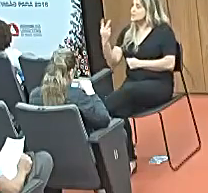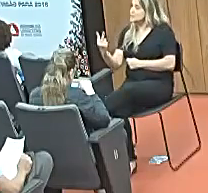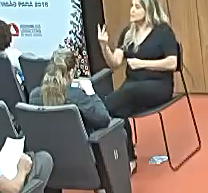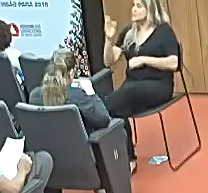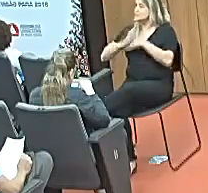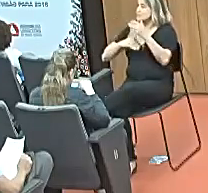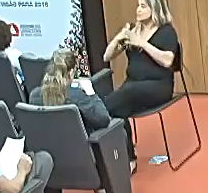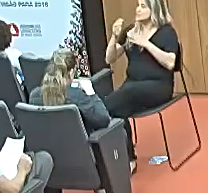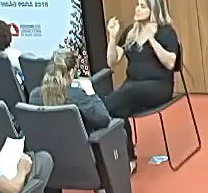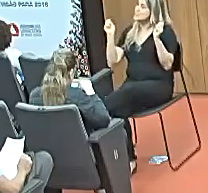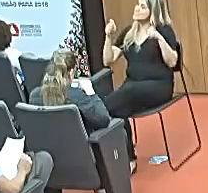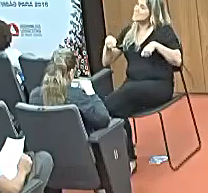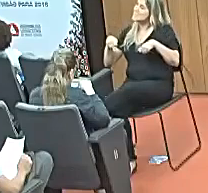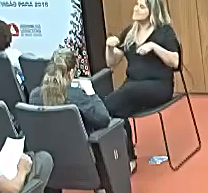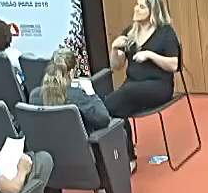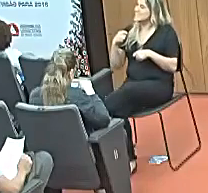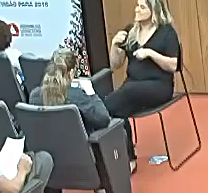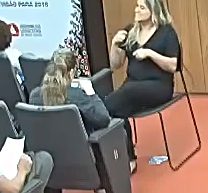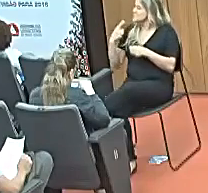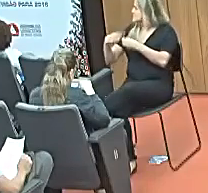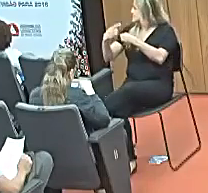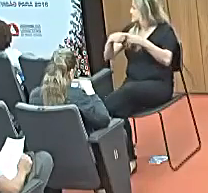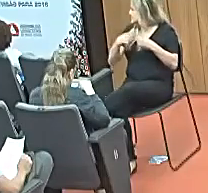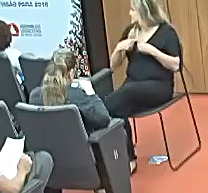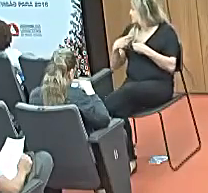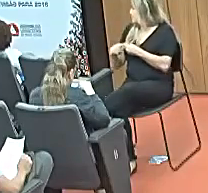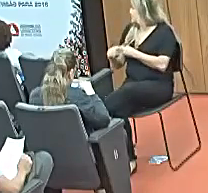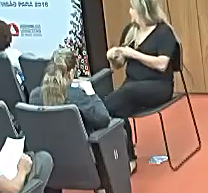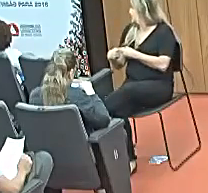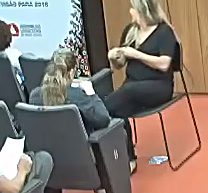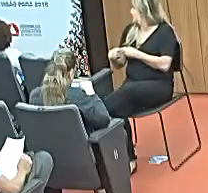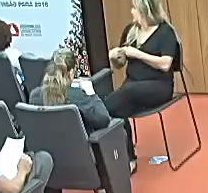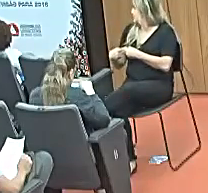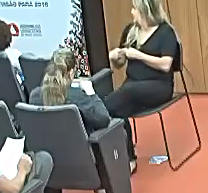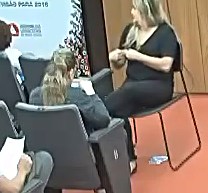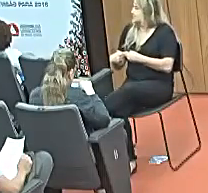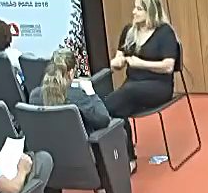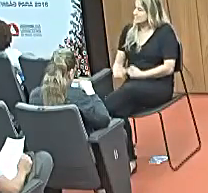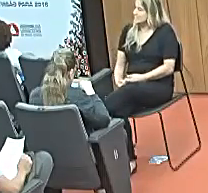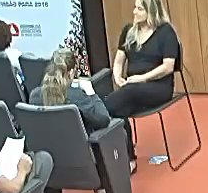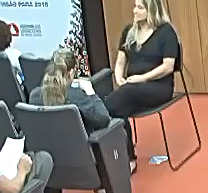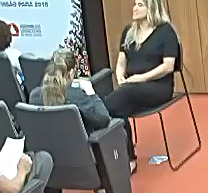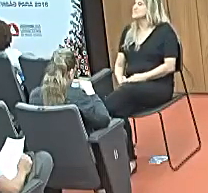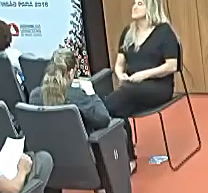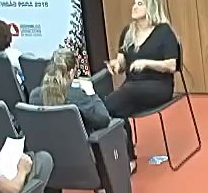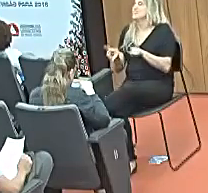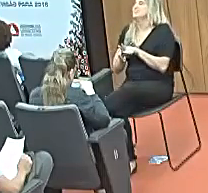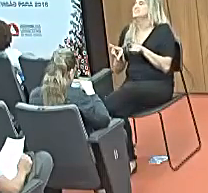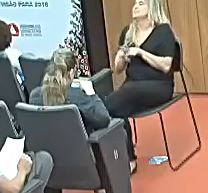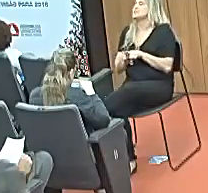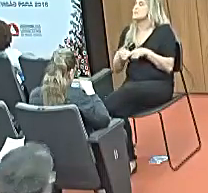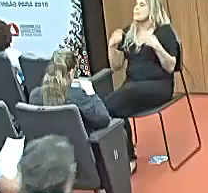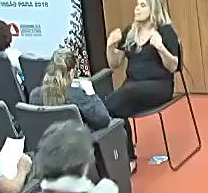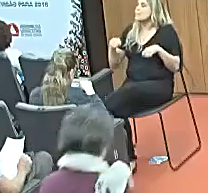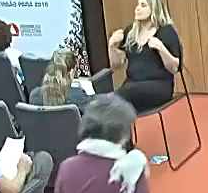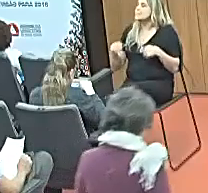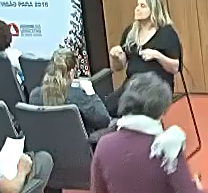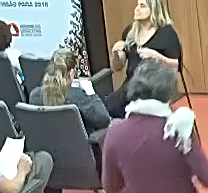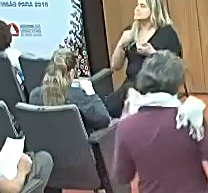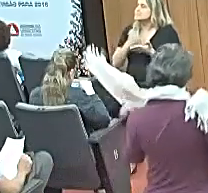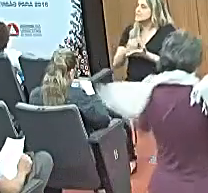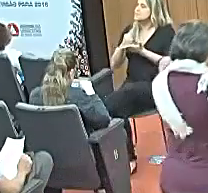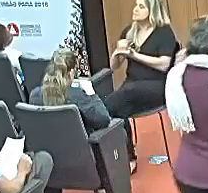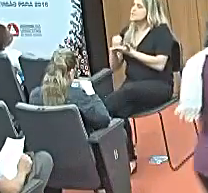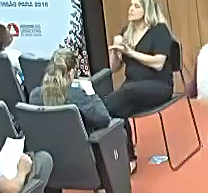que possa orientar os seus sistemas municipais saúde a agir nos casos em que eles devem agir principalmente um surto de doença que